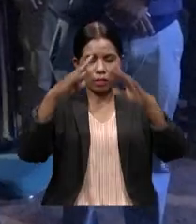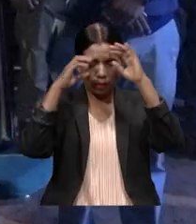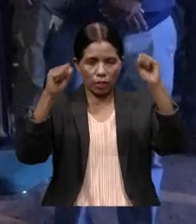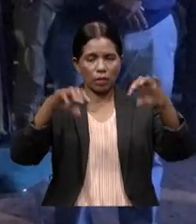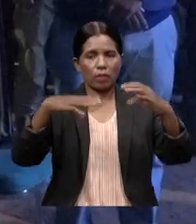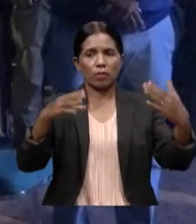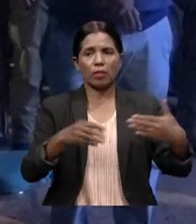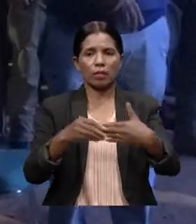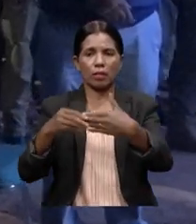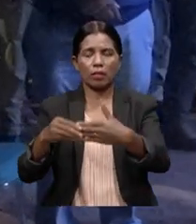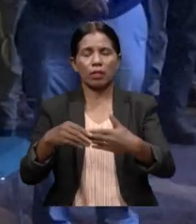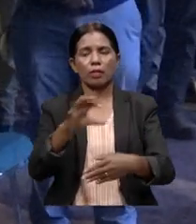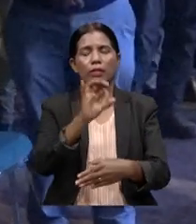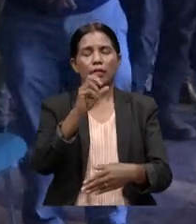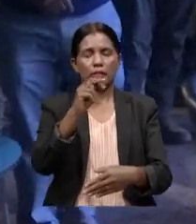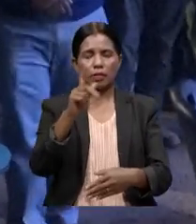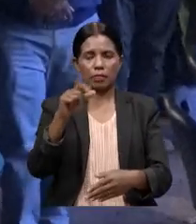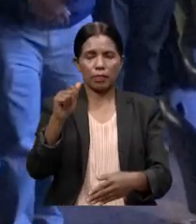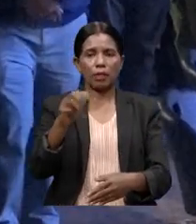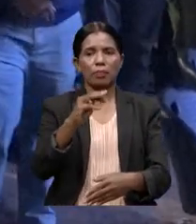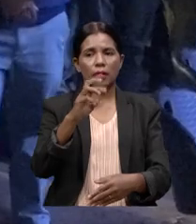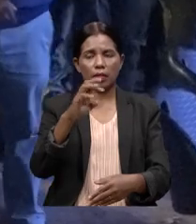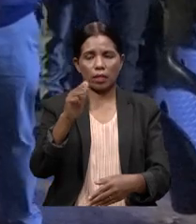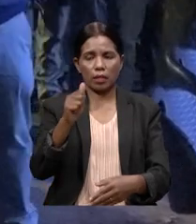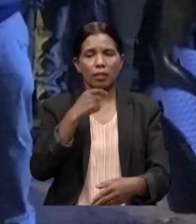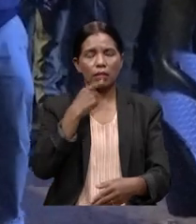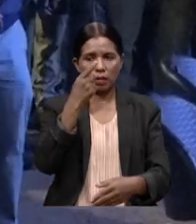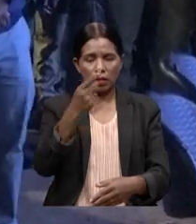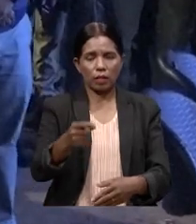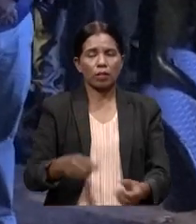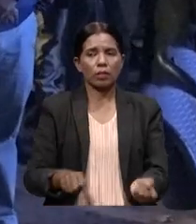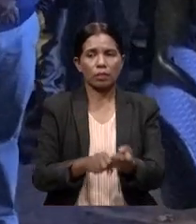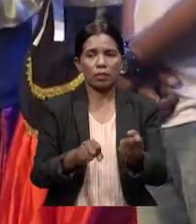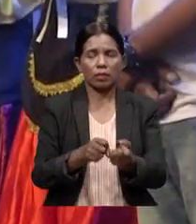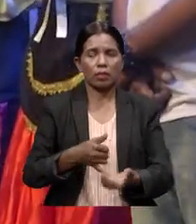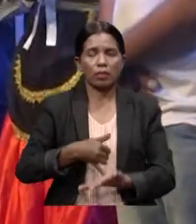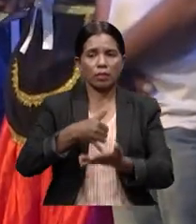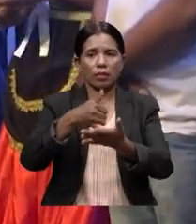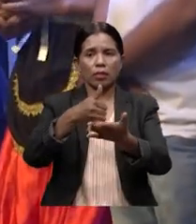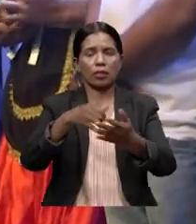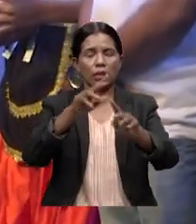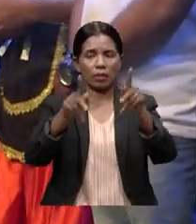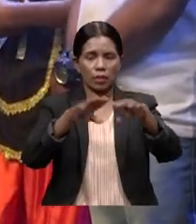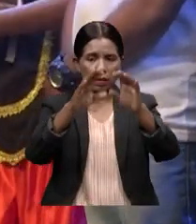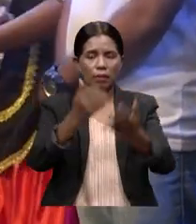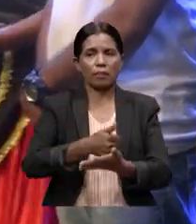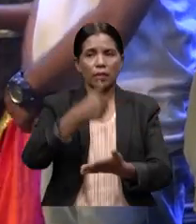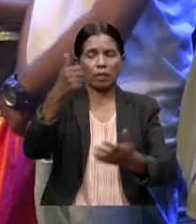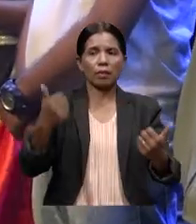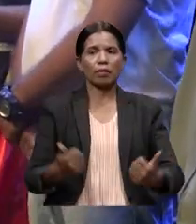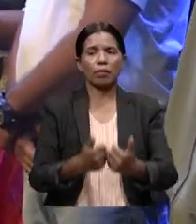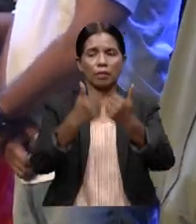Comissão Organizadora Festival Rabilau, Mariano Assanami Sabino Mos, atribui prêmio no certificado para Mananga Insira e a